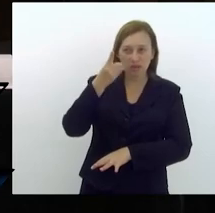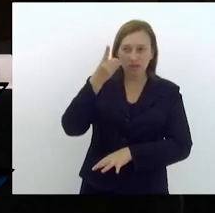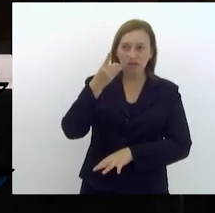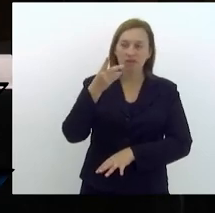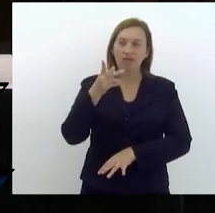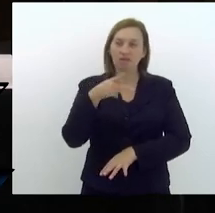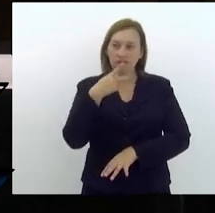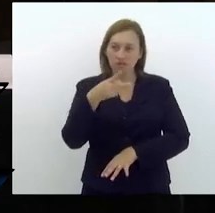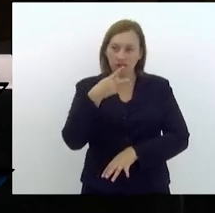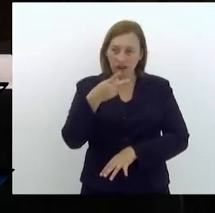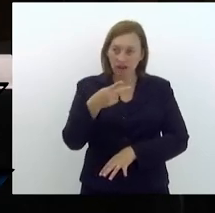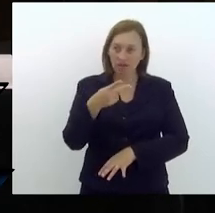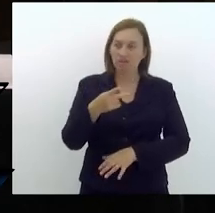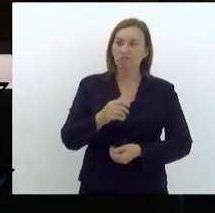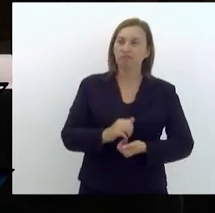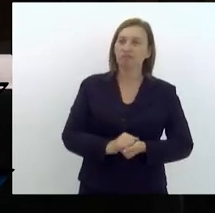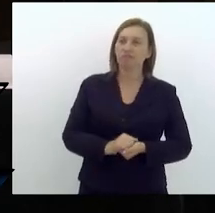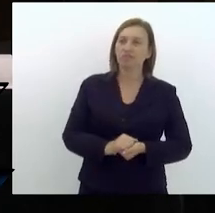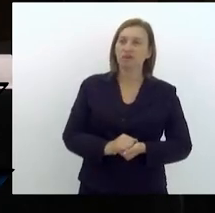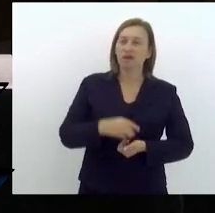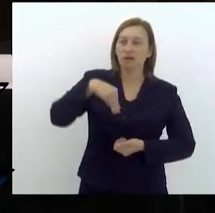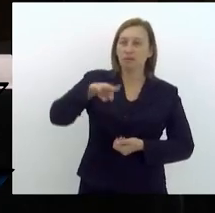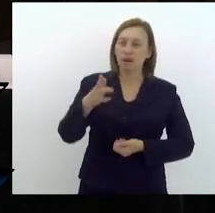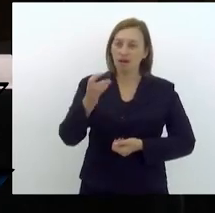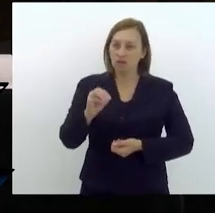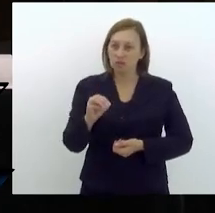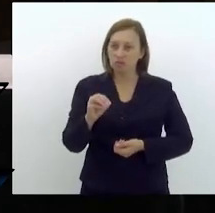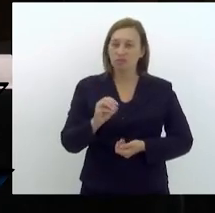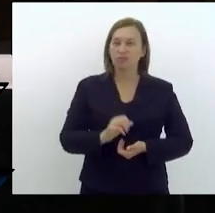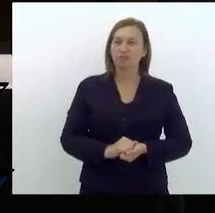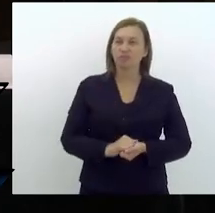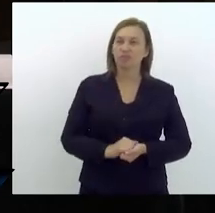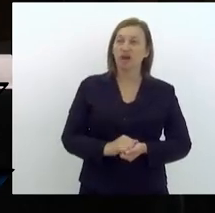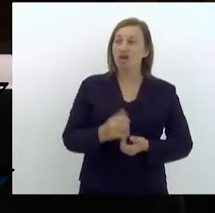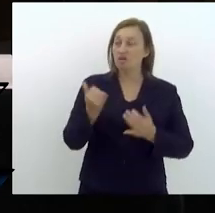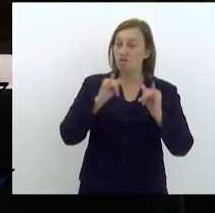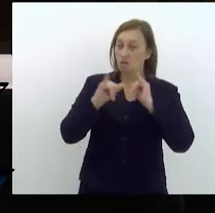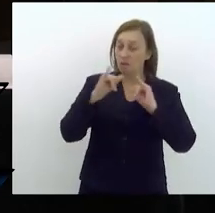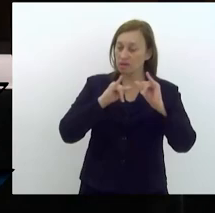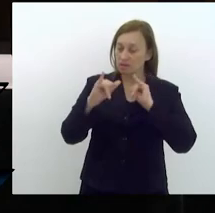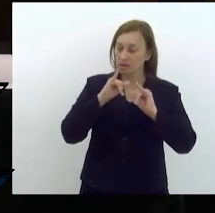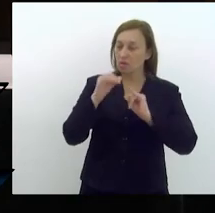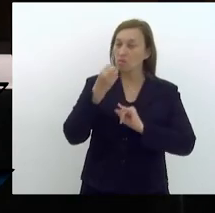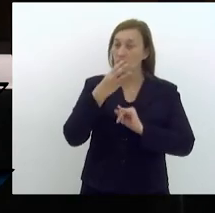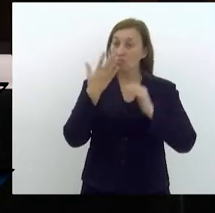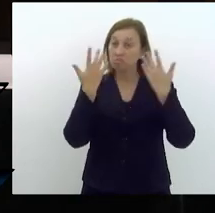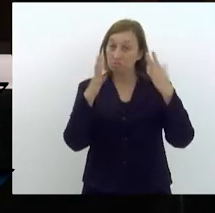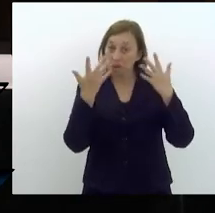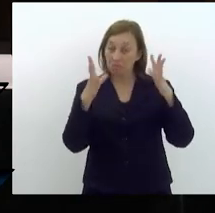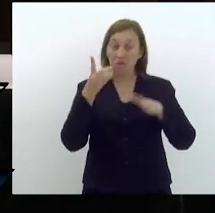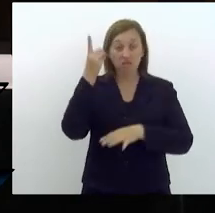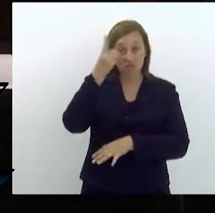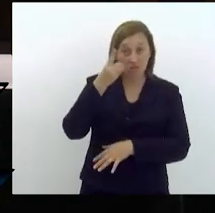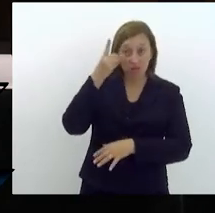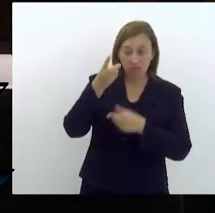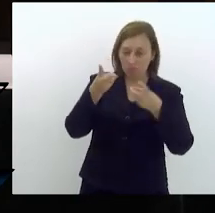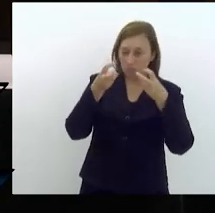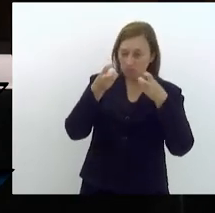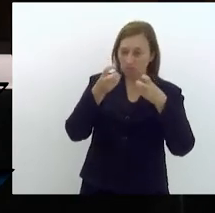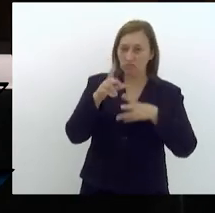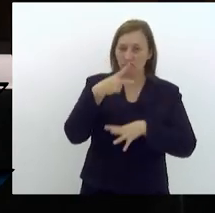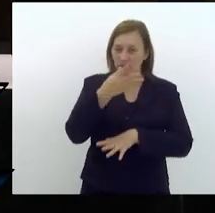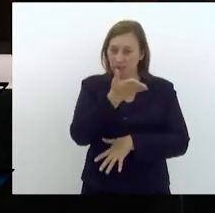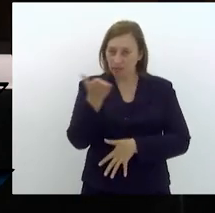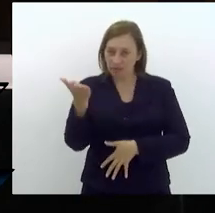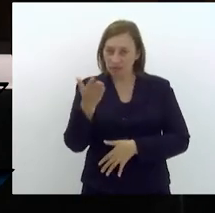suceder aqui o Márcio Roberto tem uma uma informação muito legal Parabéns deputado por essa observação que ele vai passar aí para